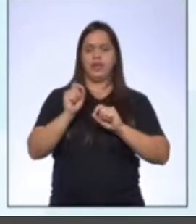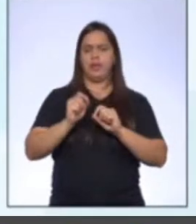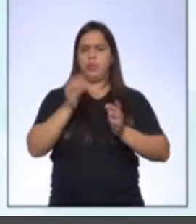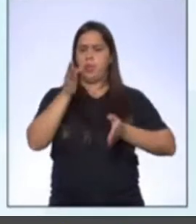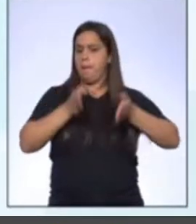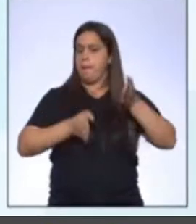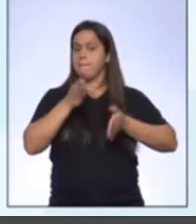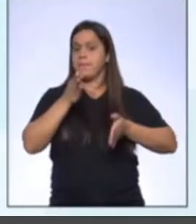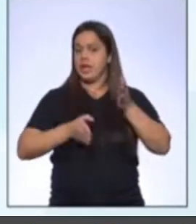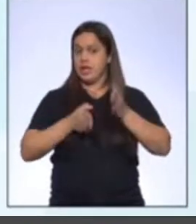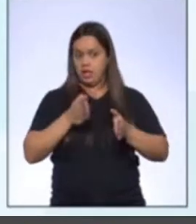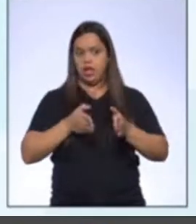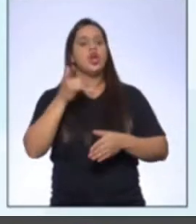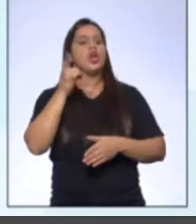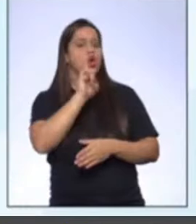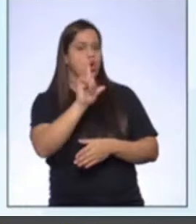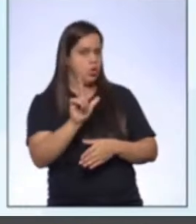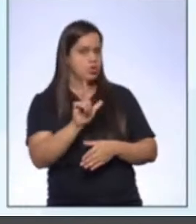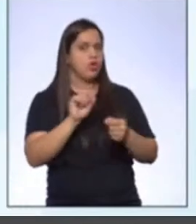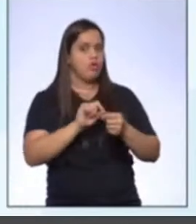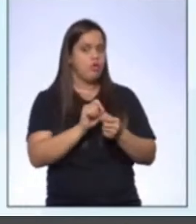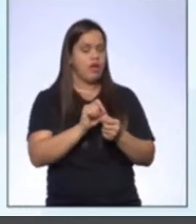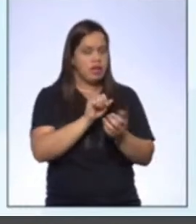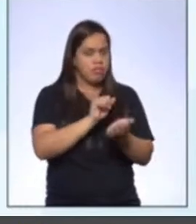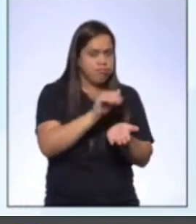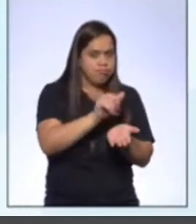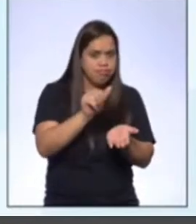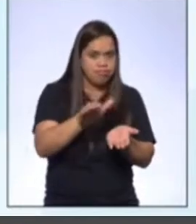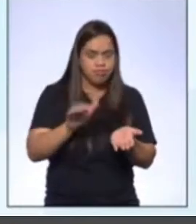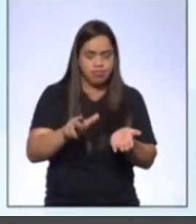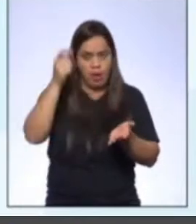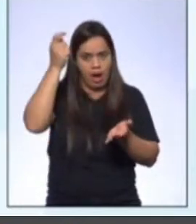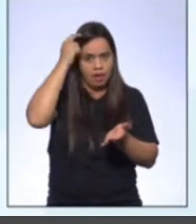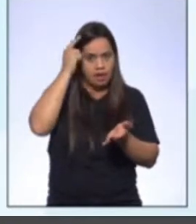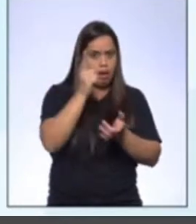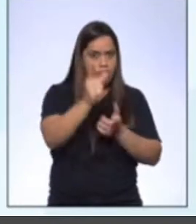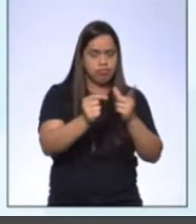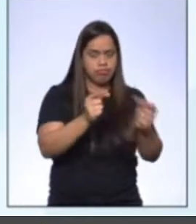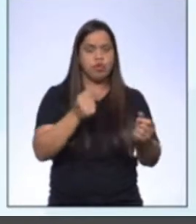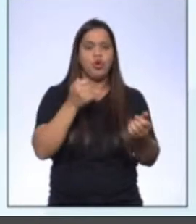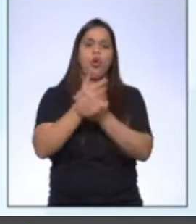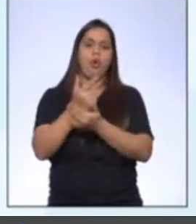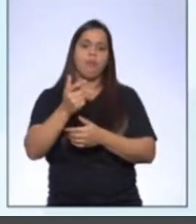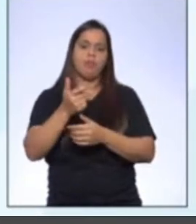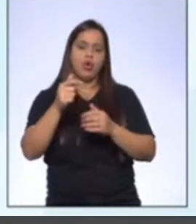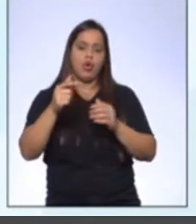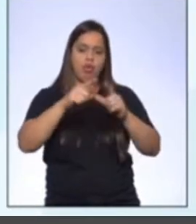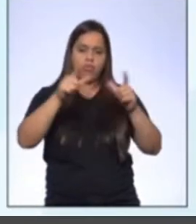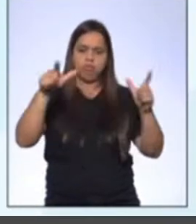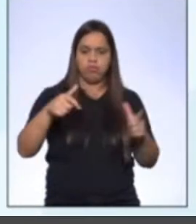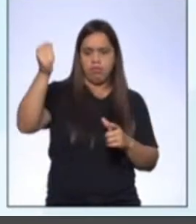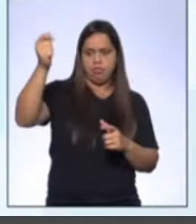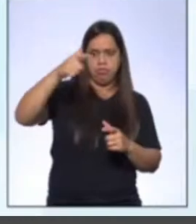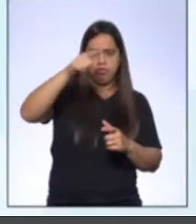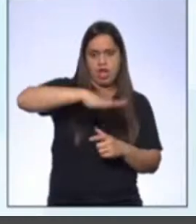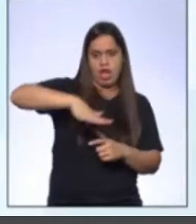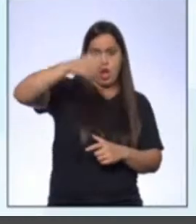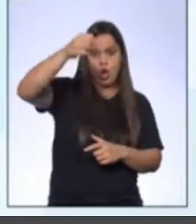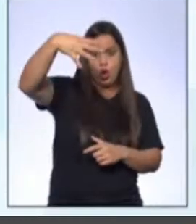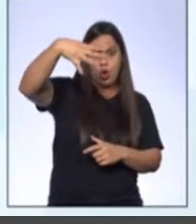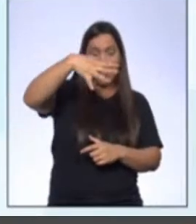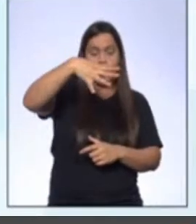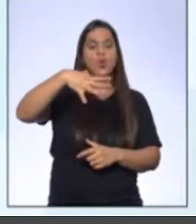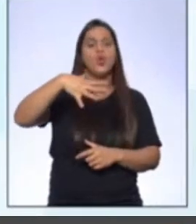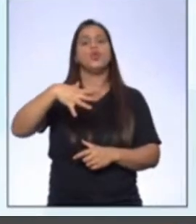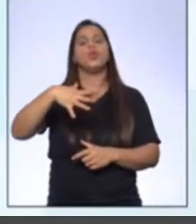um período, ele conseguiu afugentar o animal com medidas como comprar um gerador e iluminar melhor a área onde os ataques